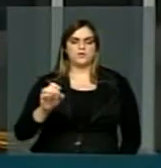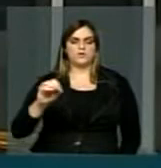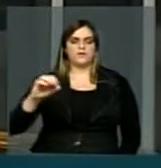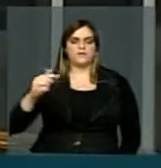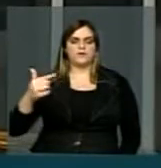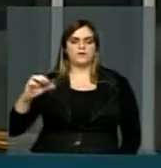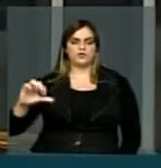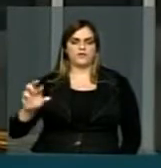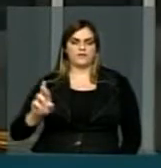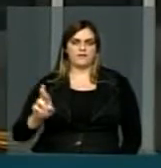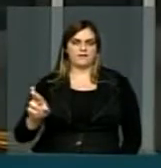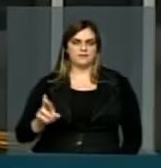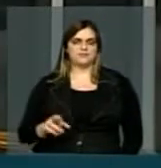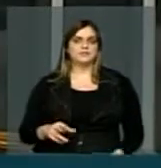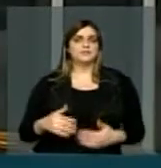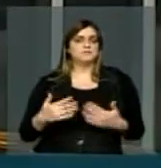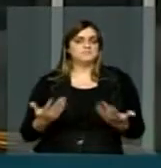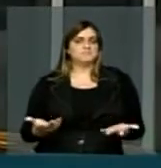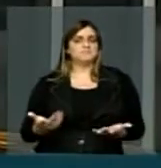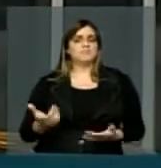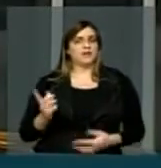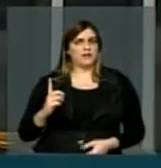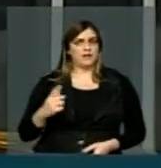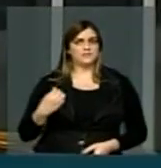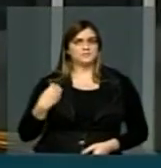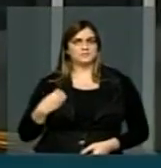755.029. Agora, existe